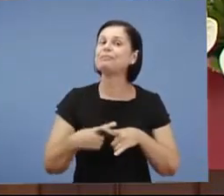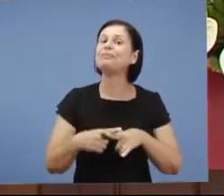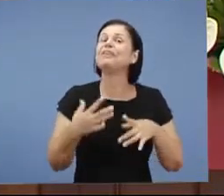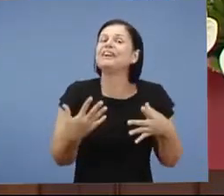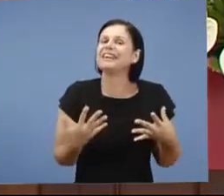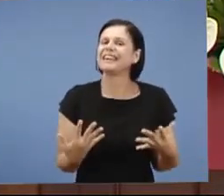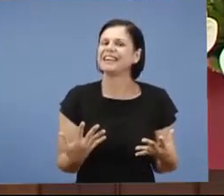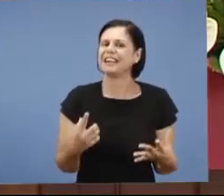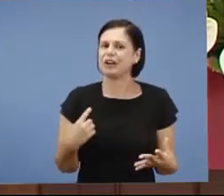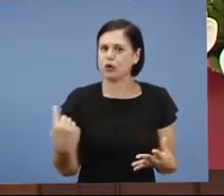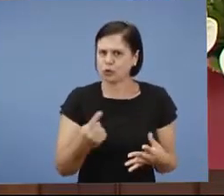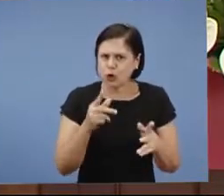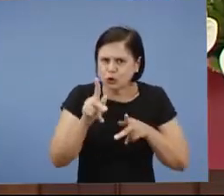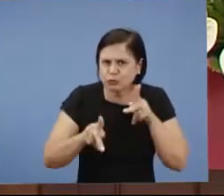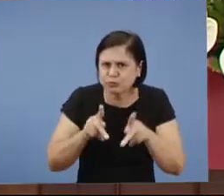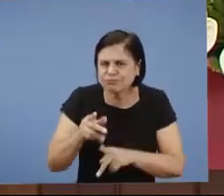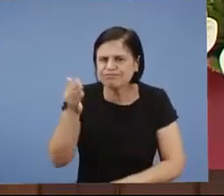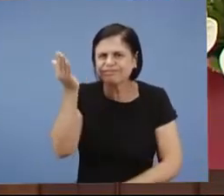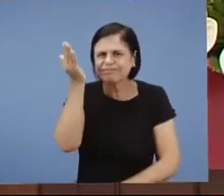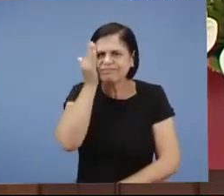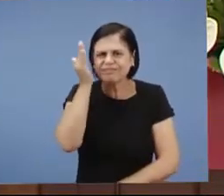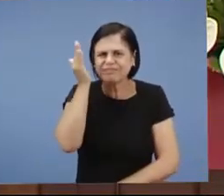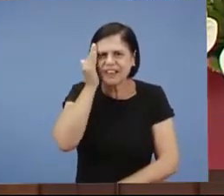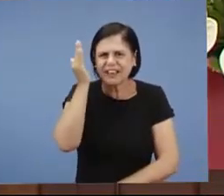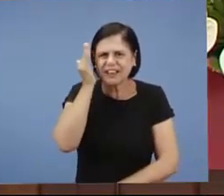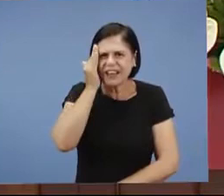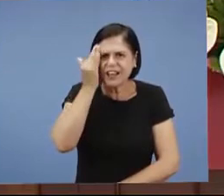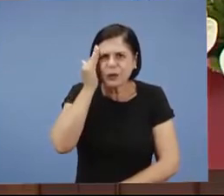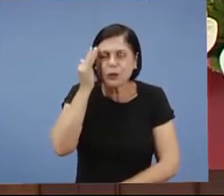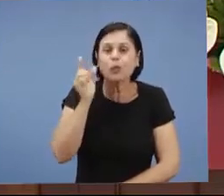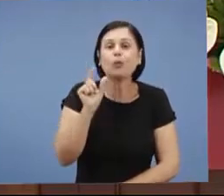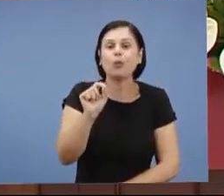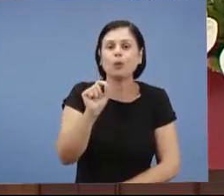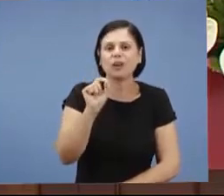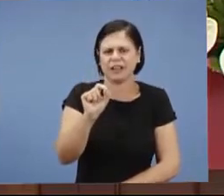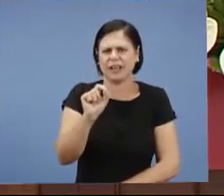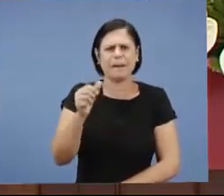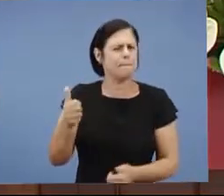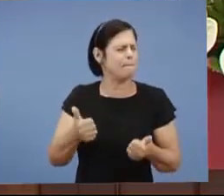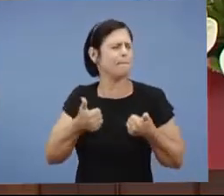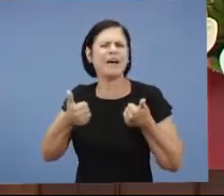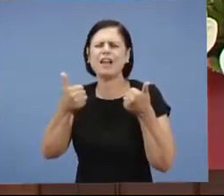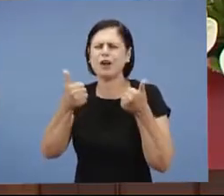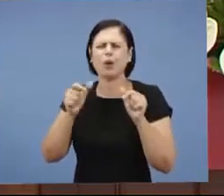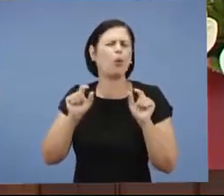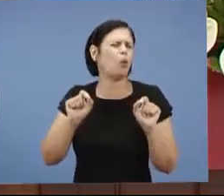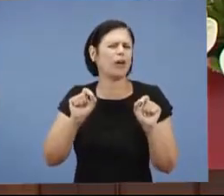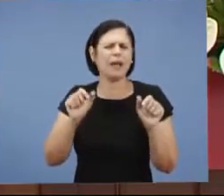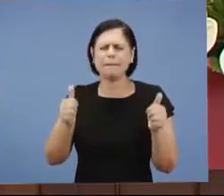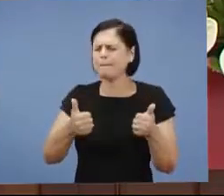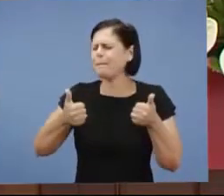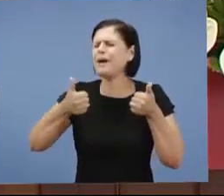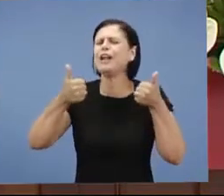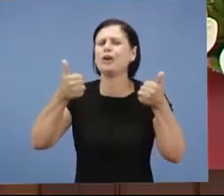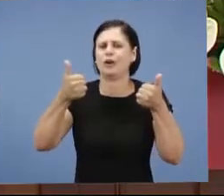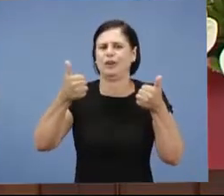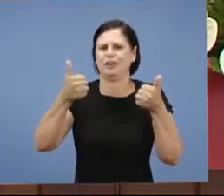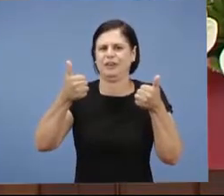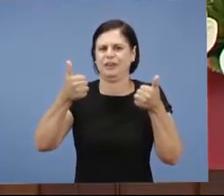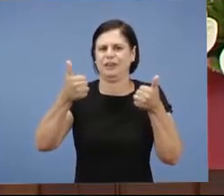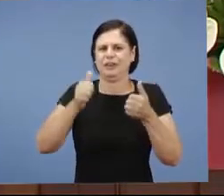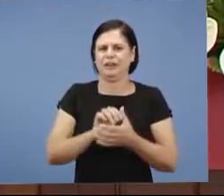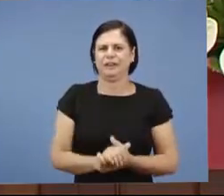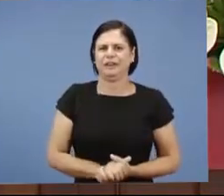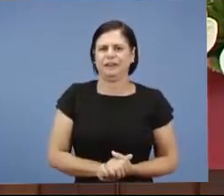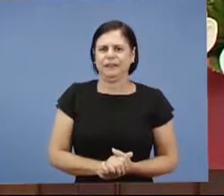está entendendo que não existe nada melhor, não há maior convivência melhor, se